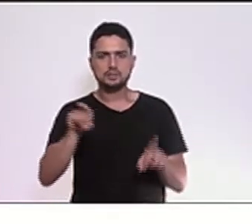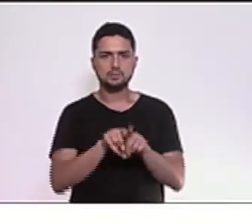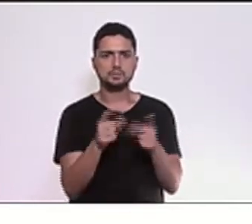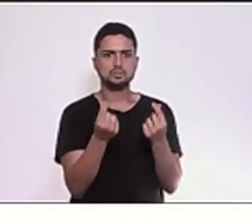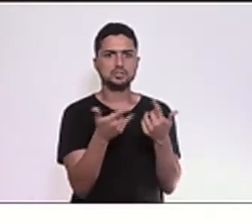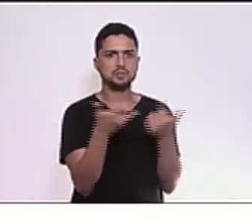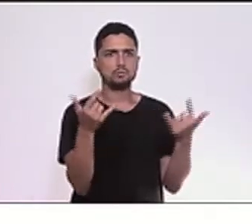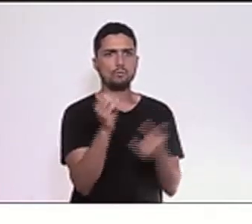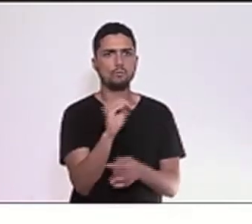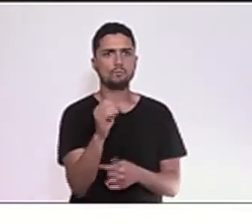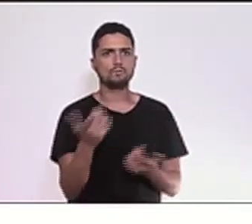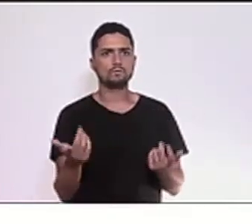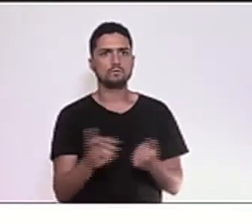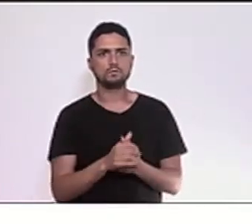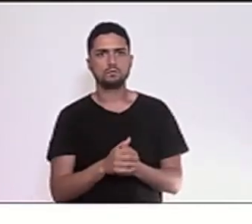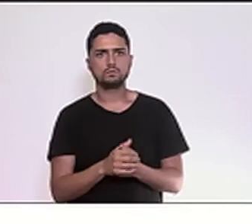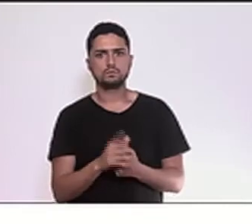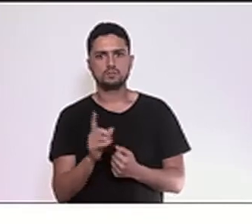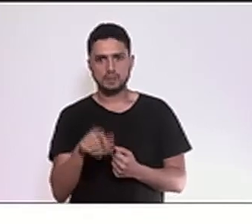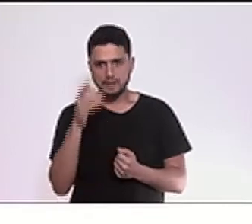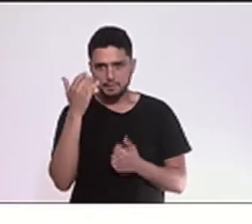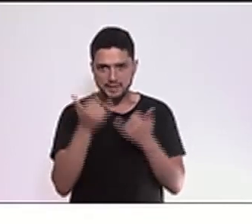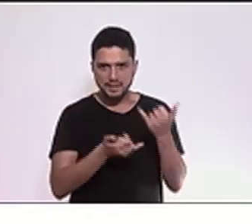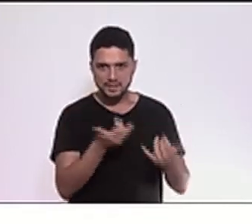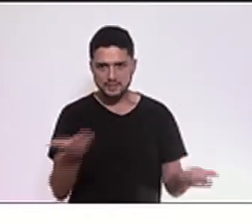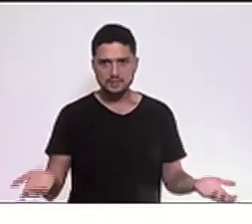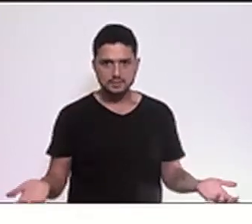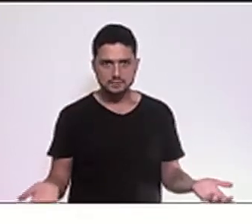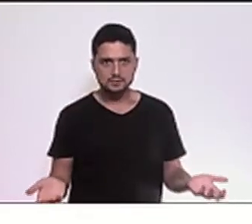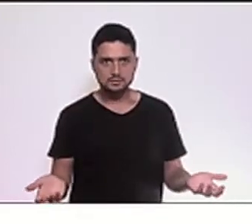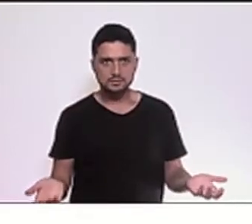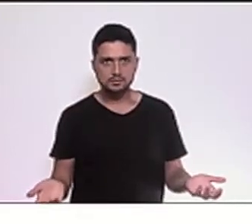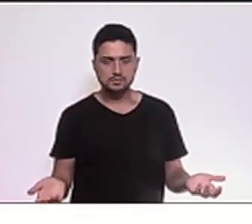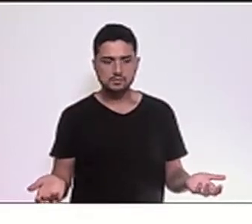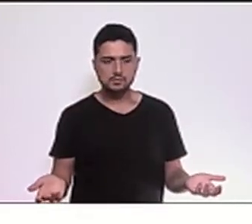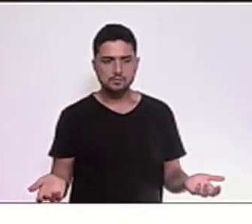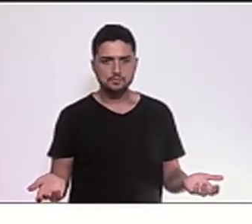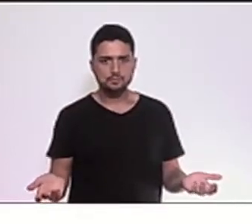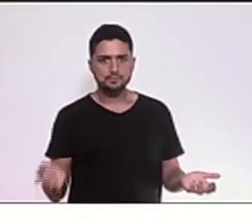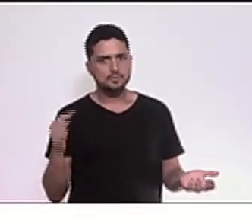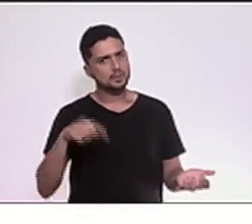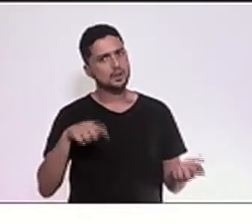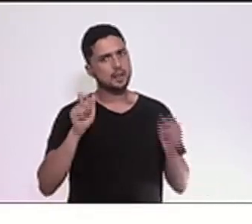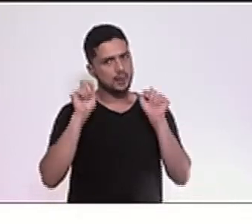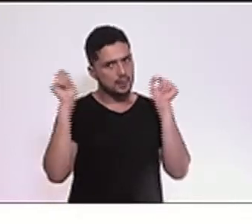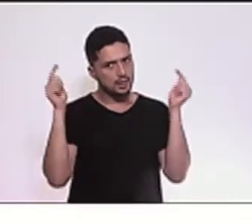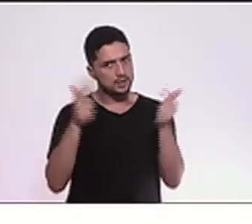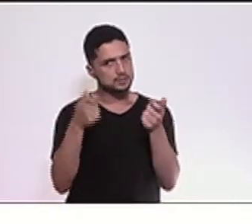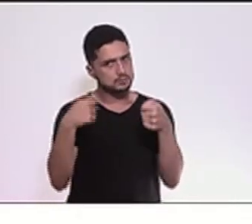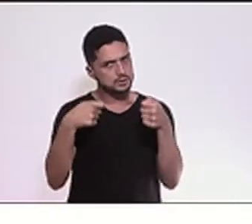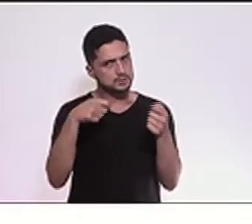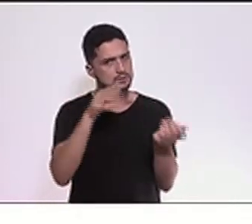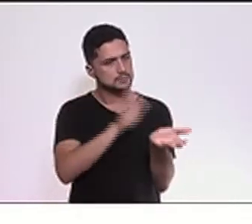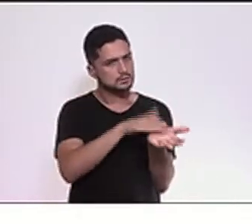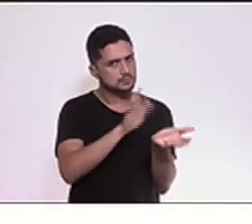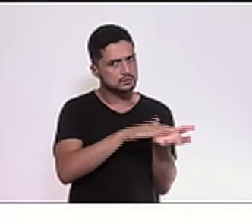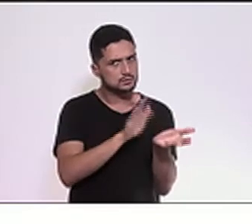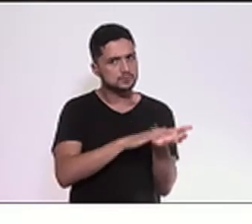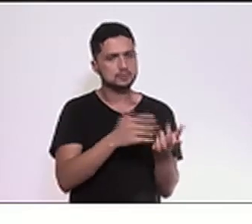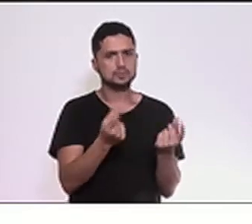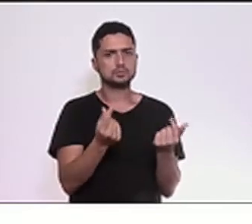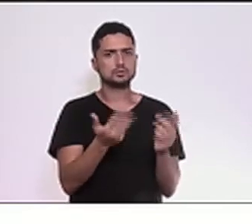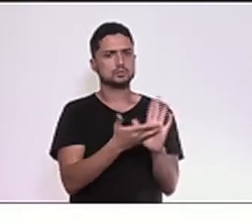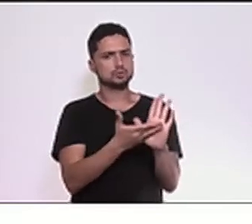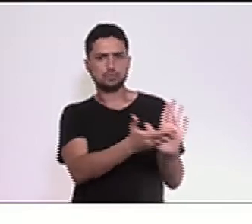é brincadeira, deputado Márcio Galberto. É brincadeira. Essa casa tem o dever de derrubar